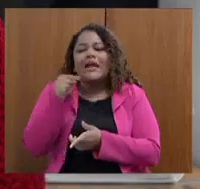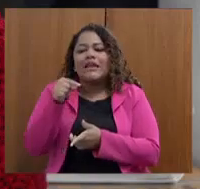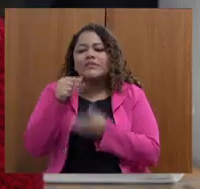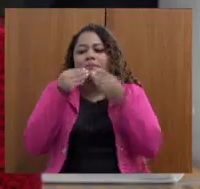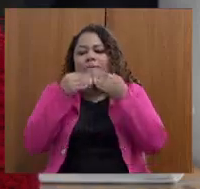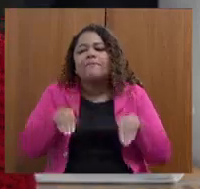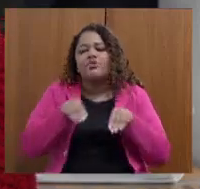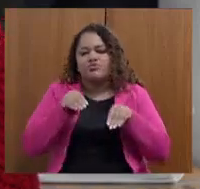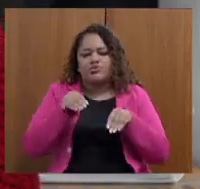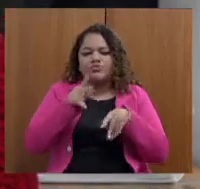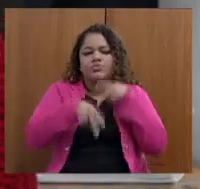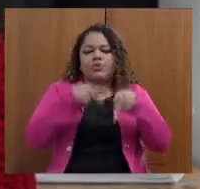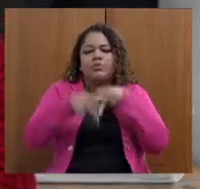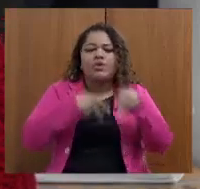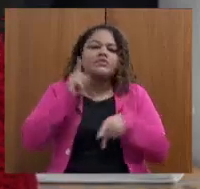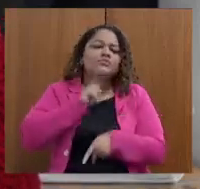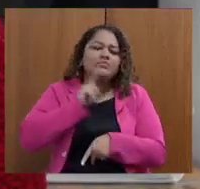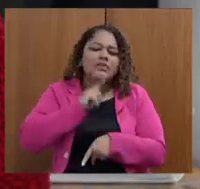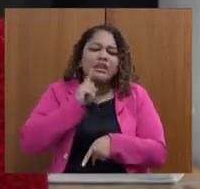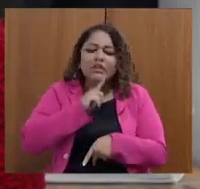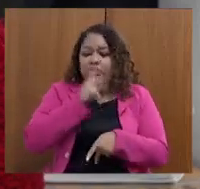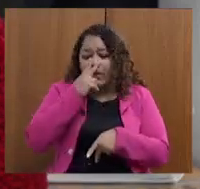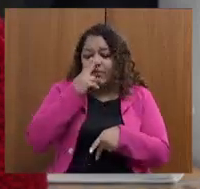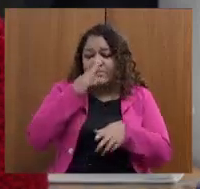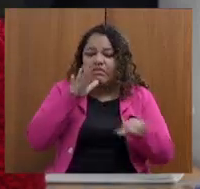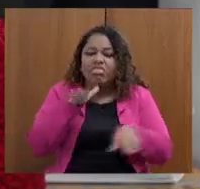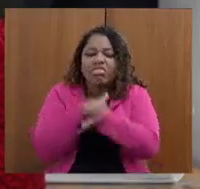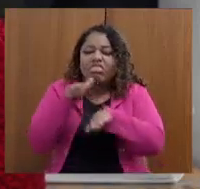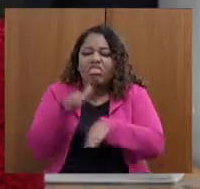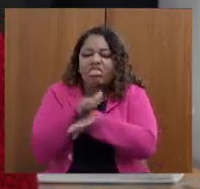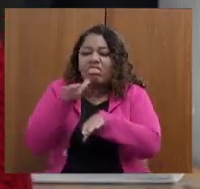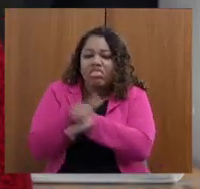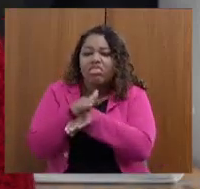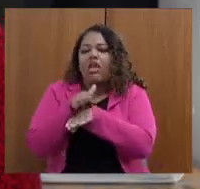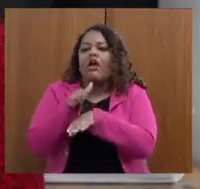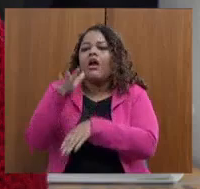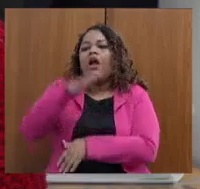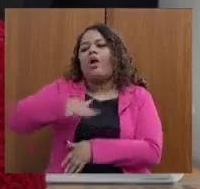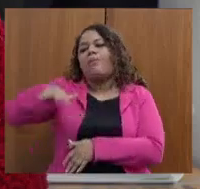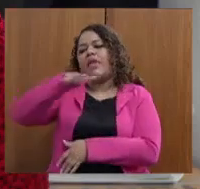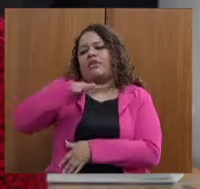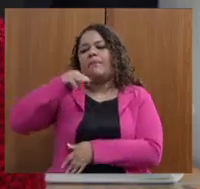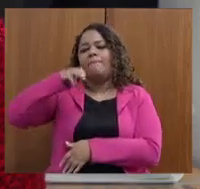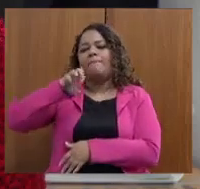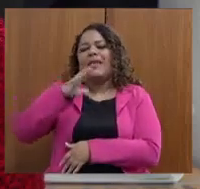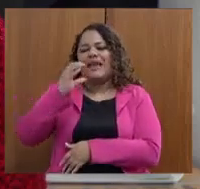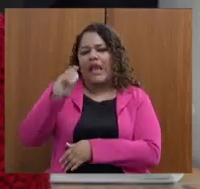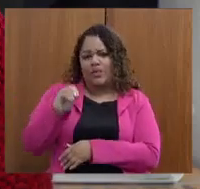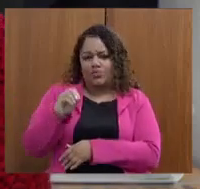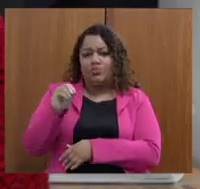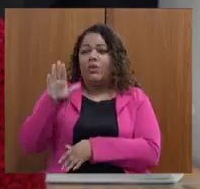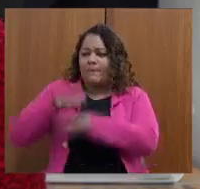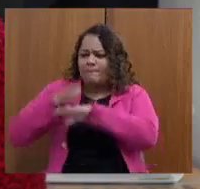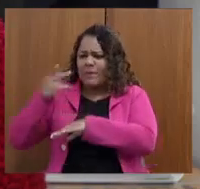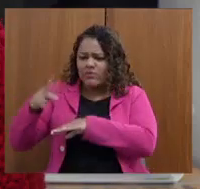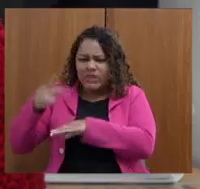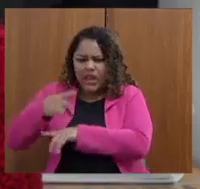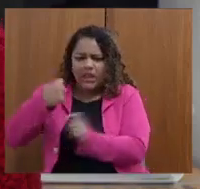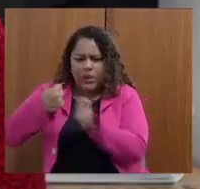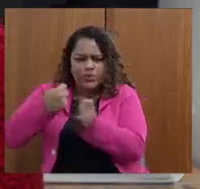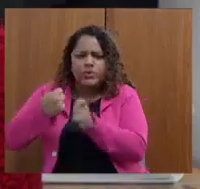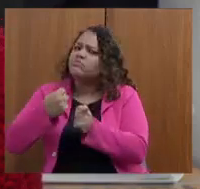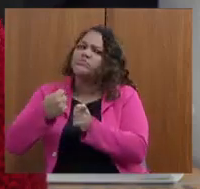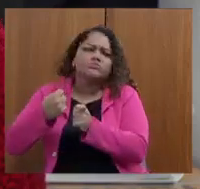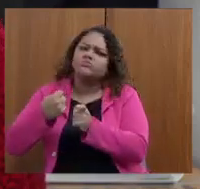e não me parece que essa Deva se a conduta do Governo do Estado não é o mercado que nos regula nós temos um estado